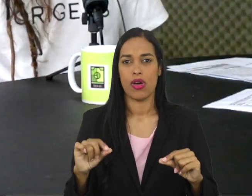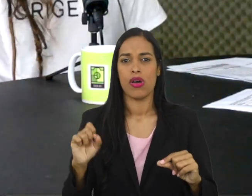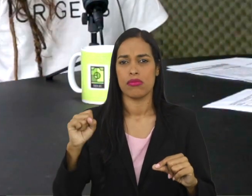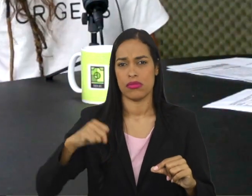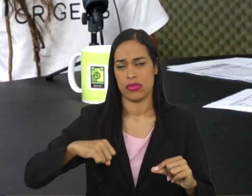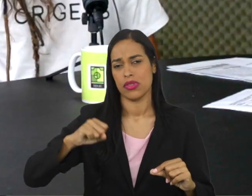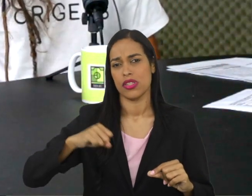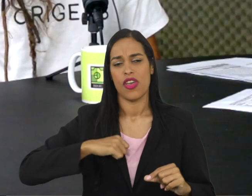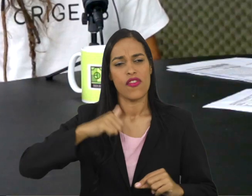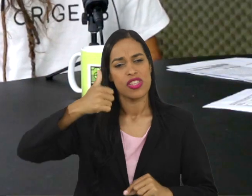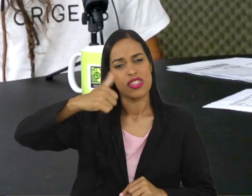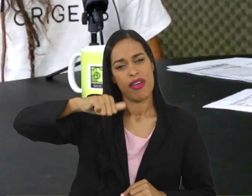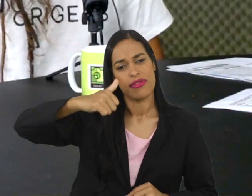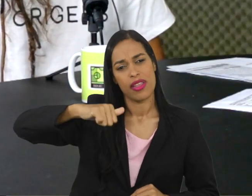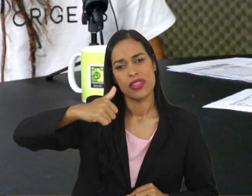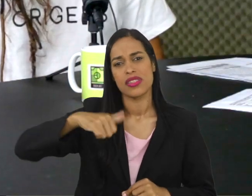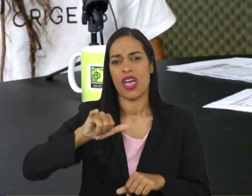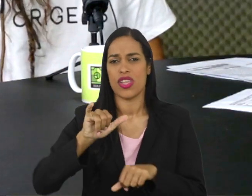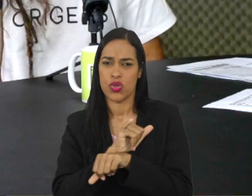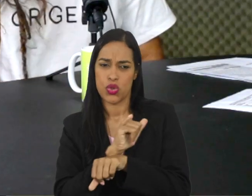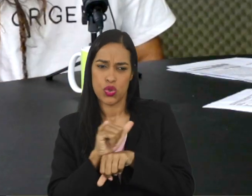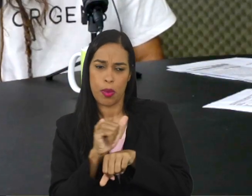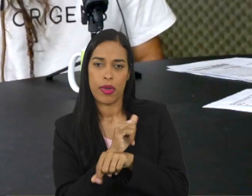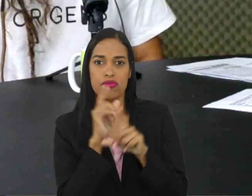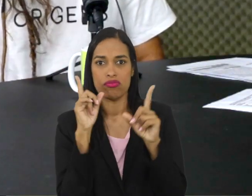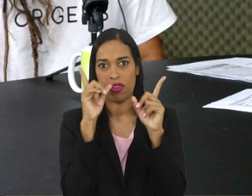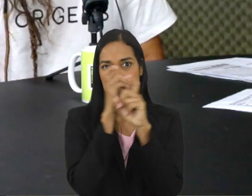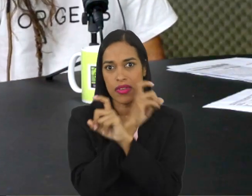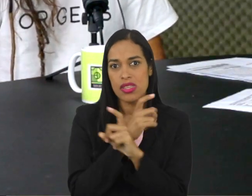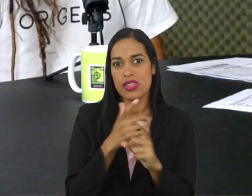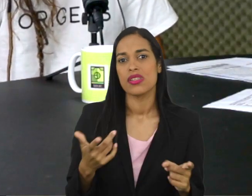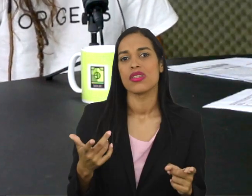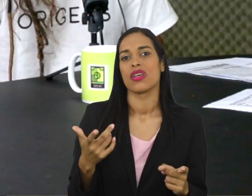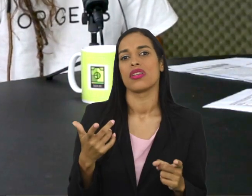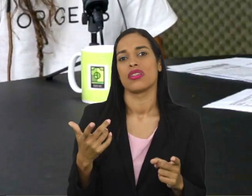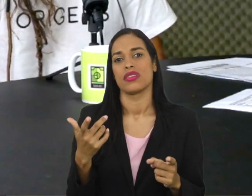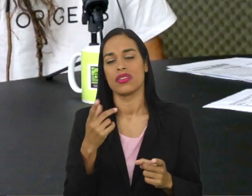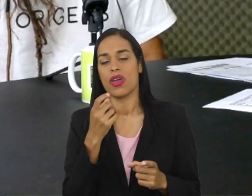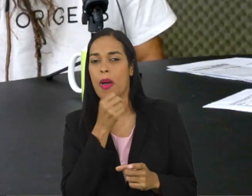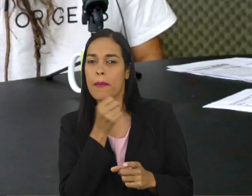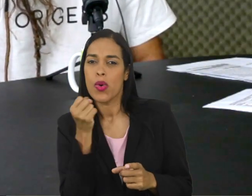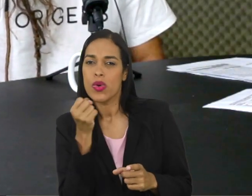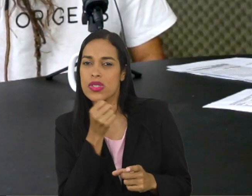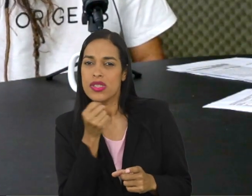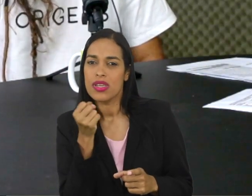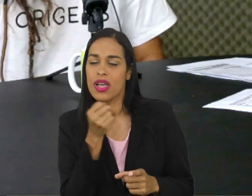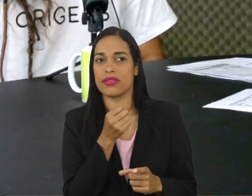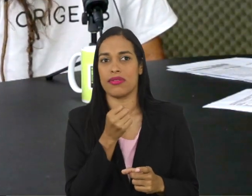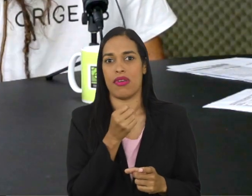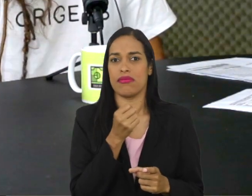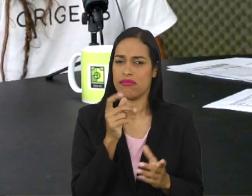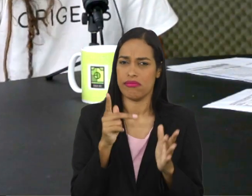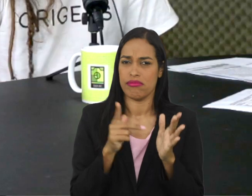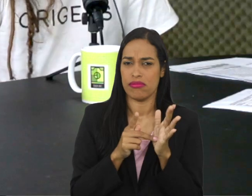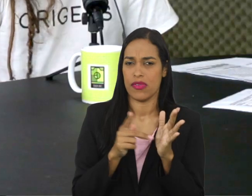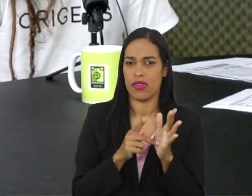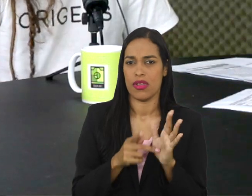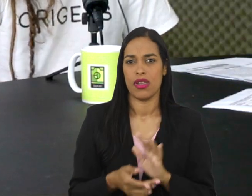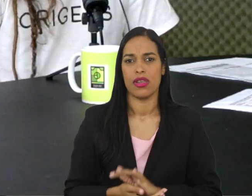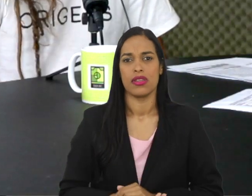realmente. Mas se você parar para analisar, são instrumentos extremamente complexos, cara, que dá para fazer, assim, musicalidades tremendas